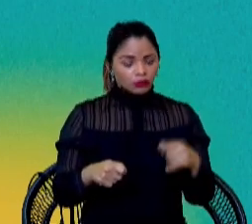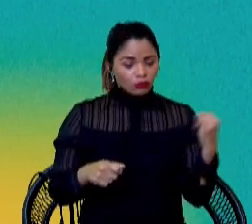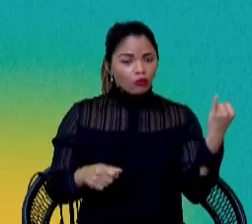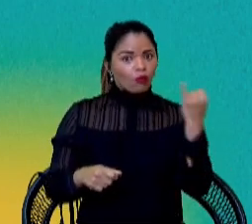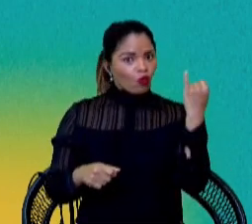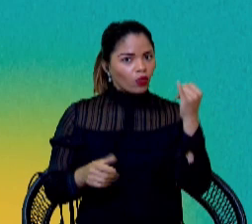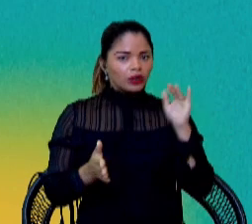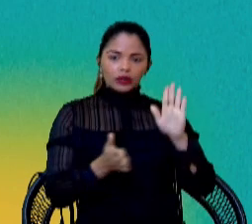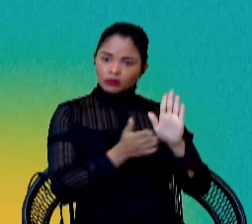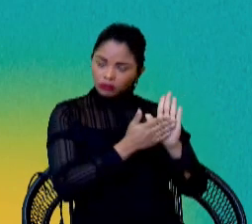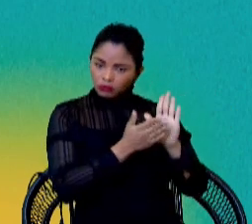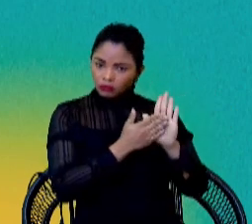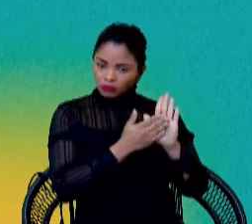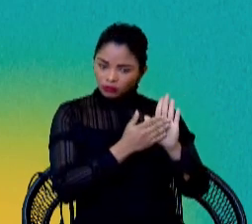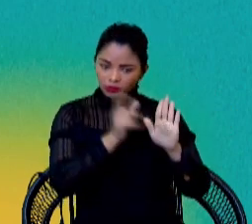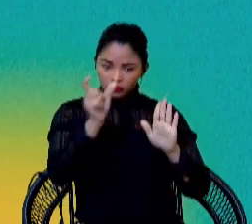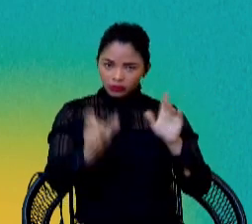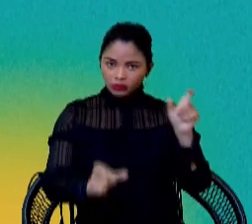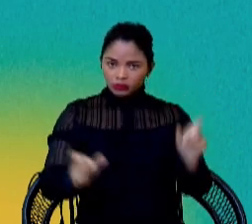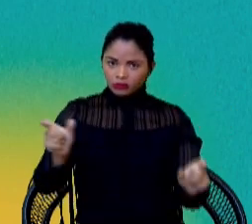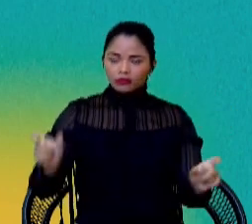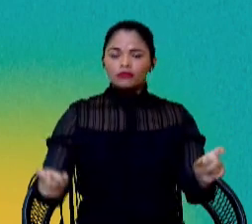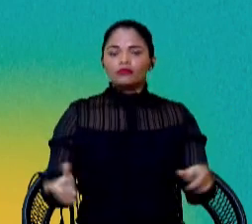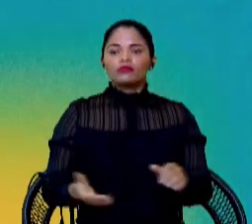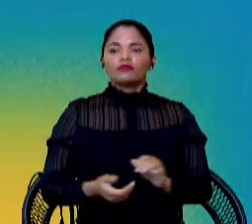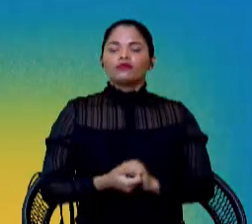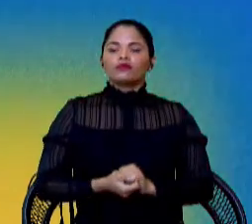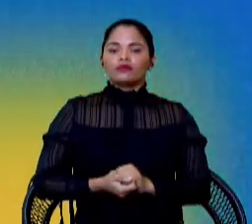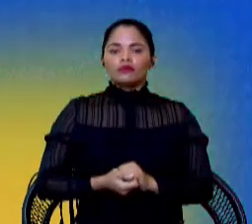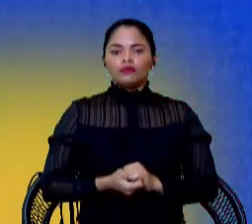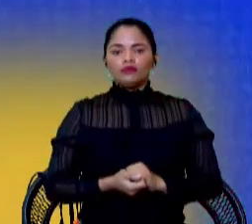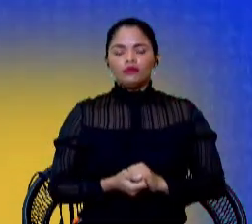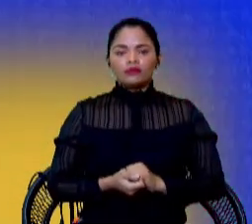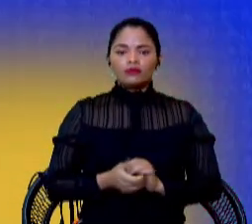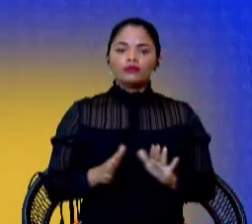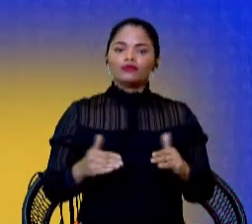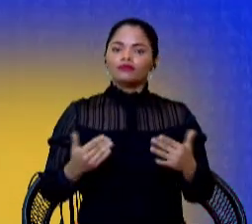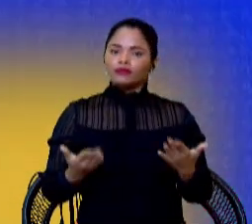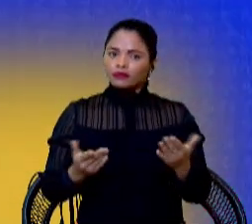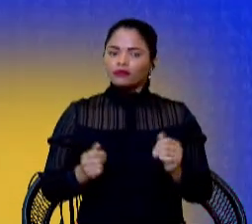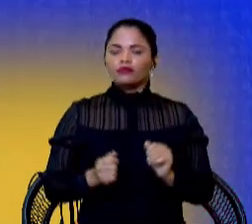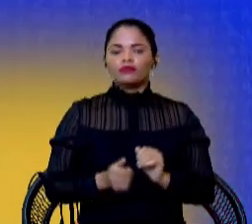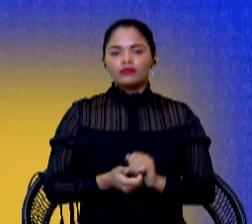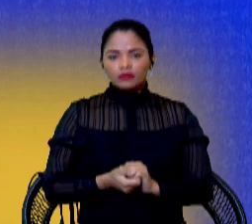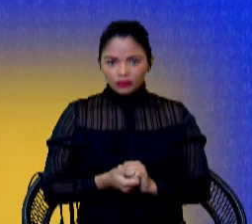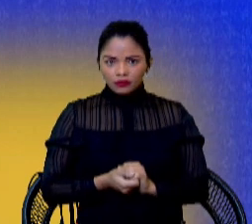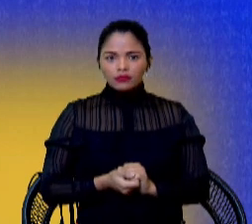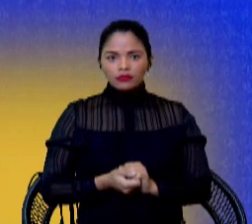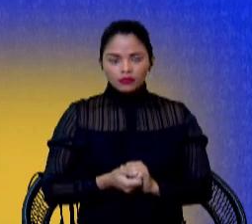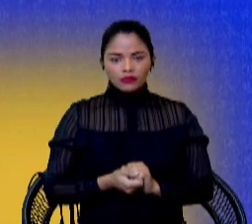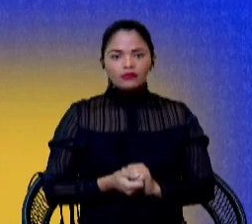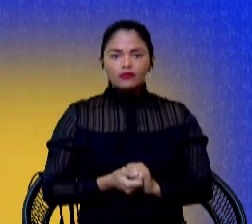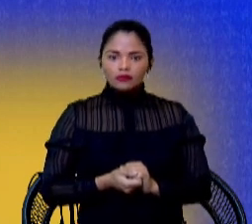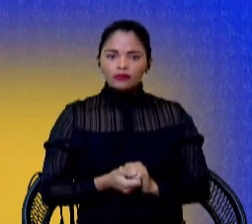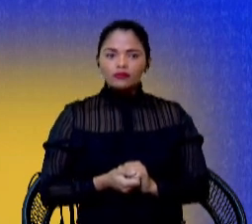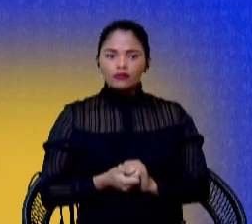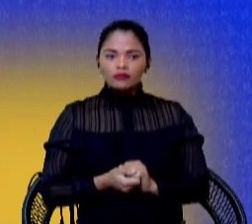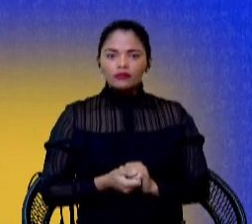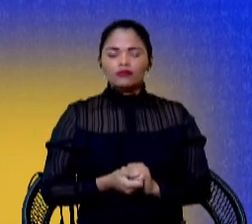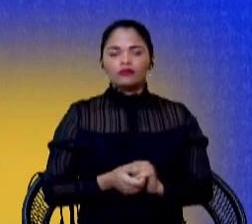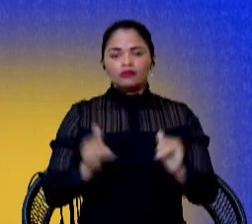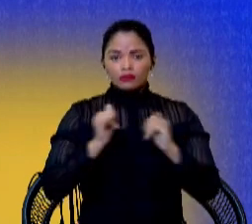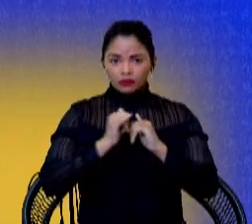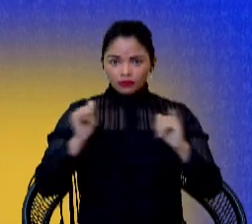gente quer propor para o nosso usuário. Tá bom, gente? Então, antes de tudo, a gente levantou alguns dados bacanas